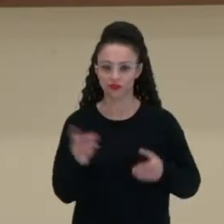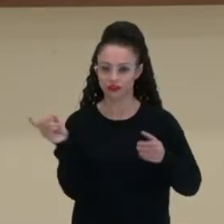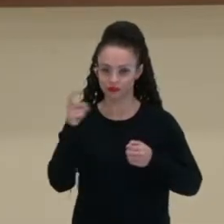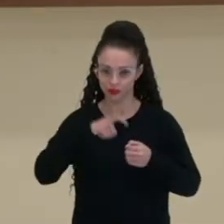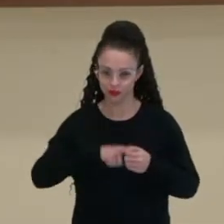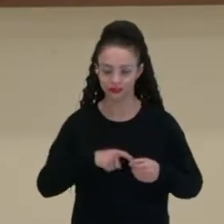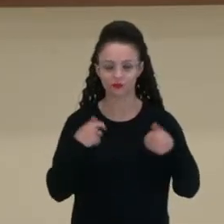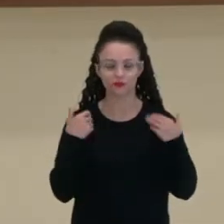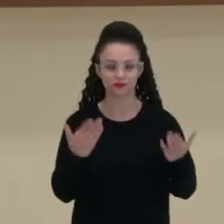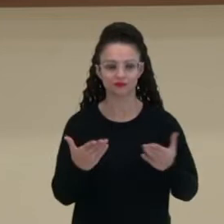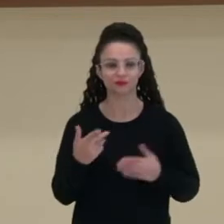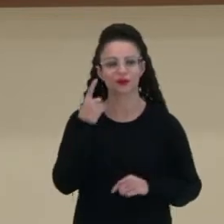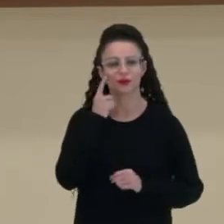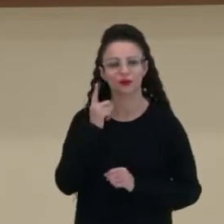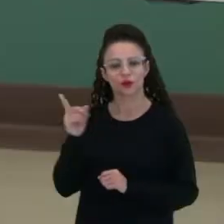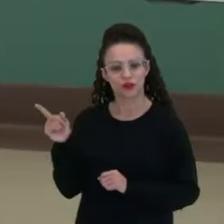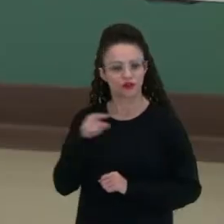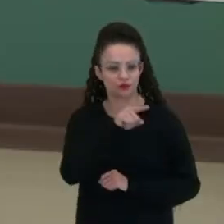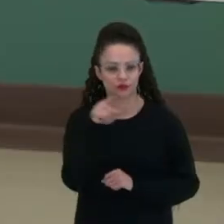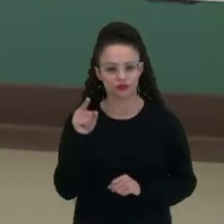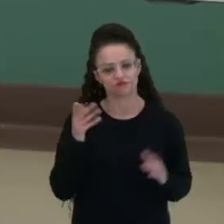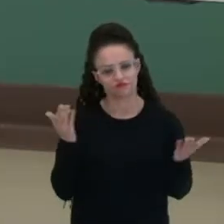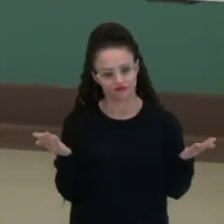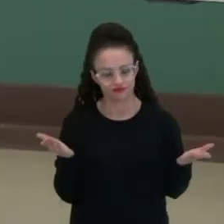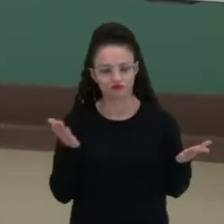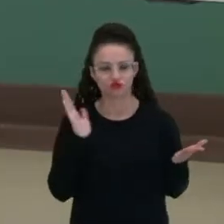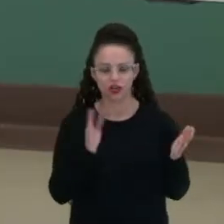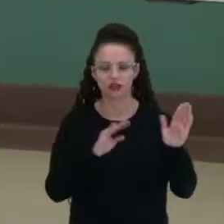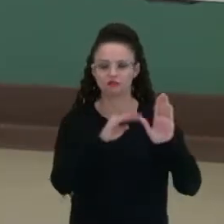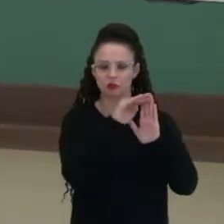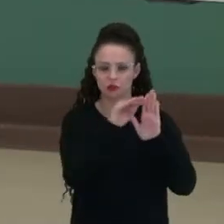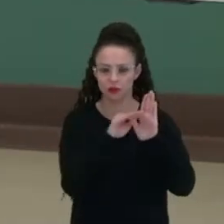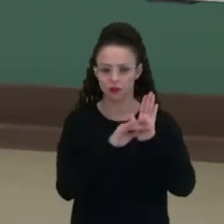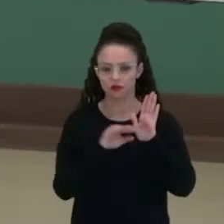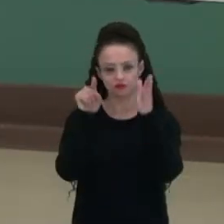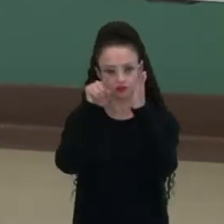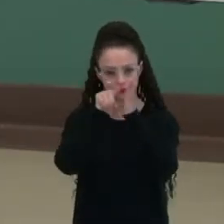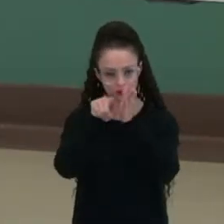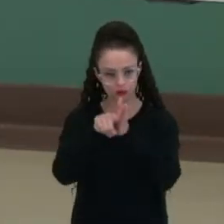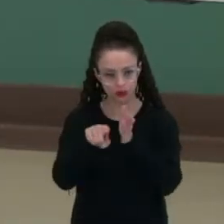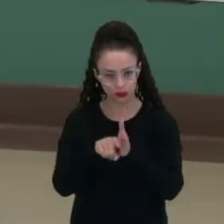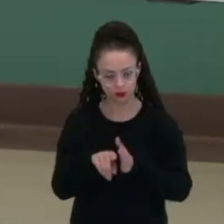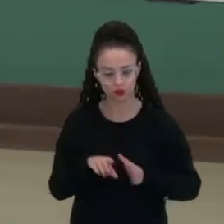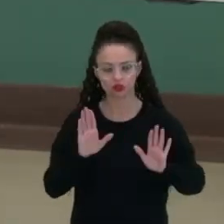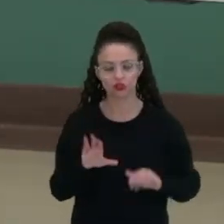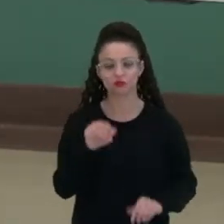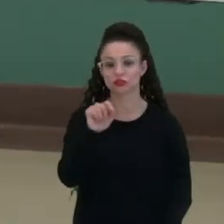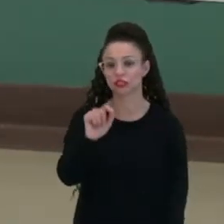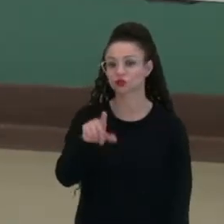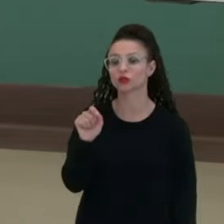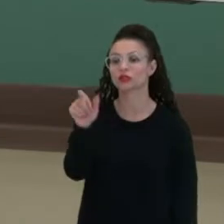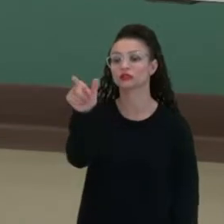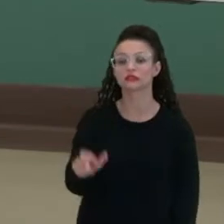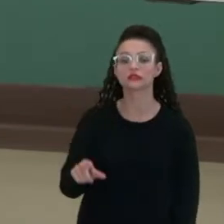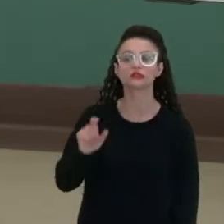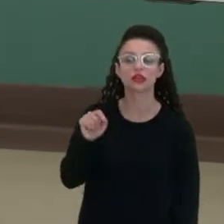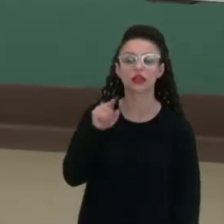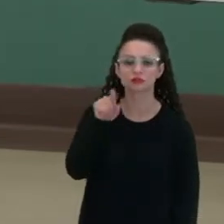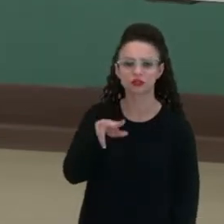Voltamos. A esta altura você já elencou as perguntas, escolheu quem seria o seu